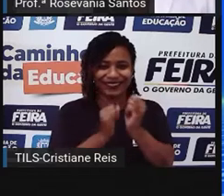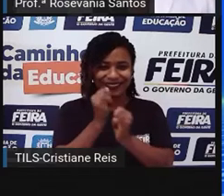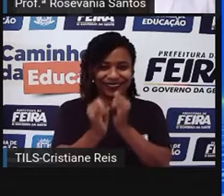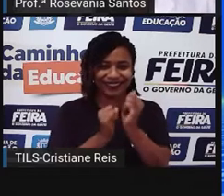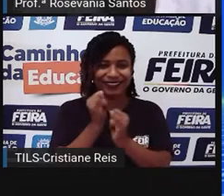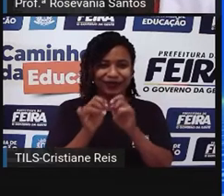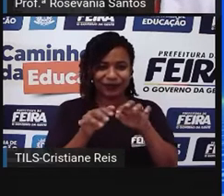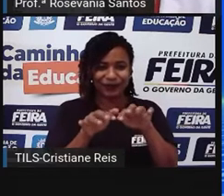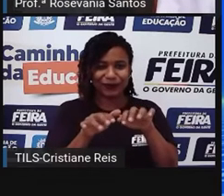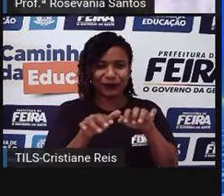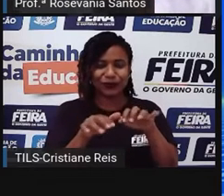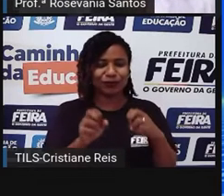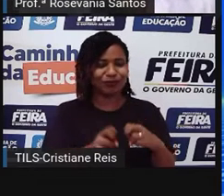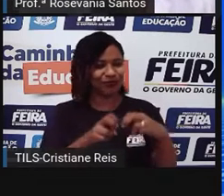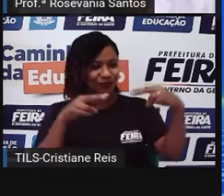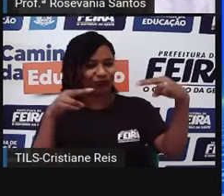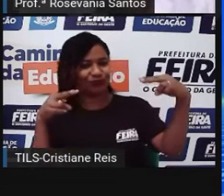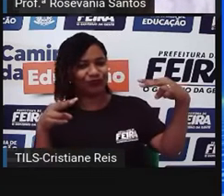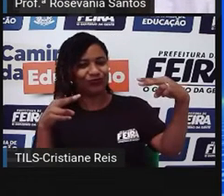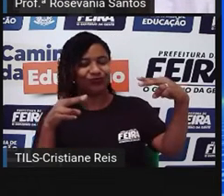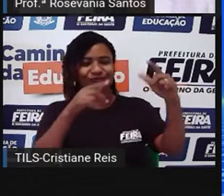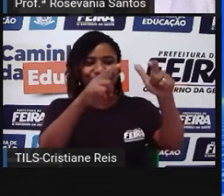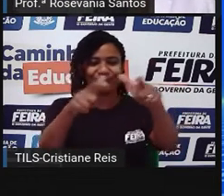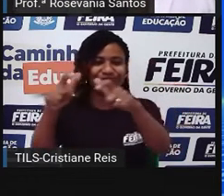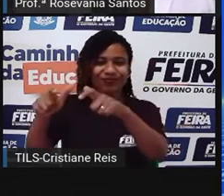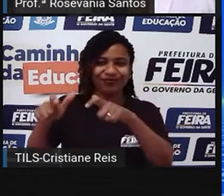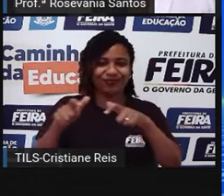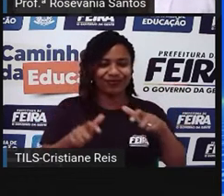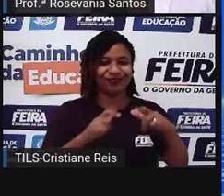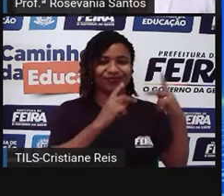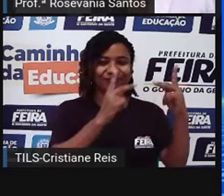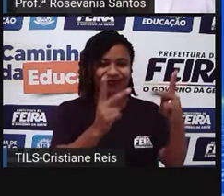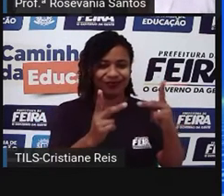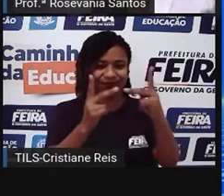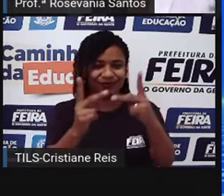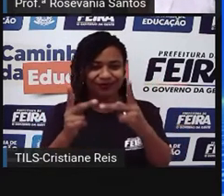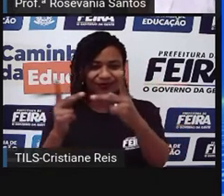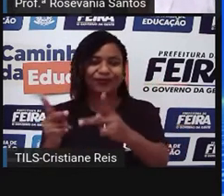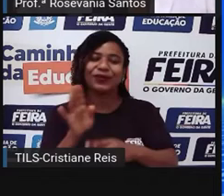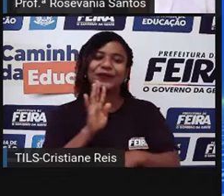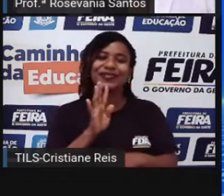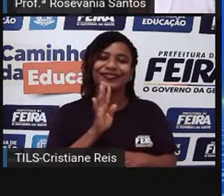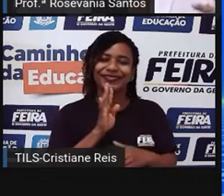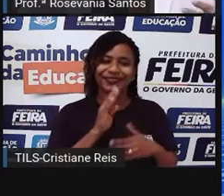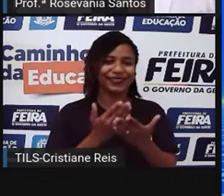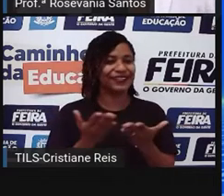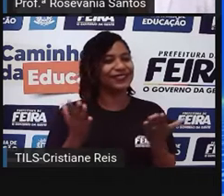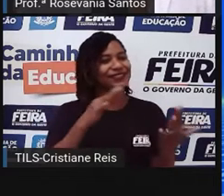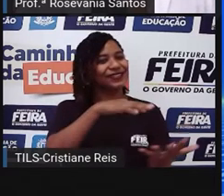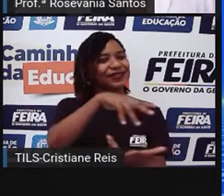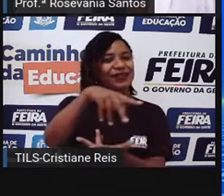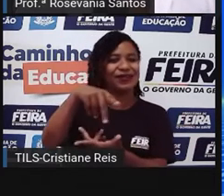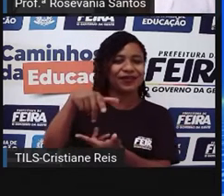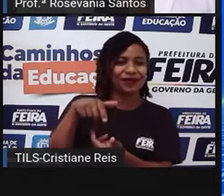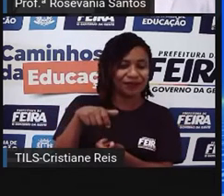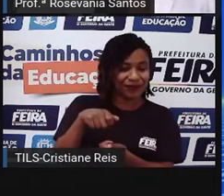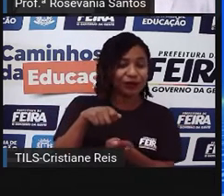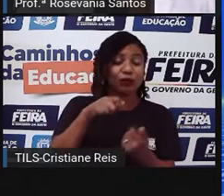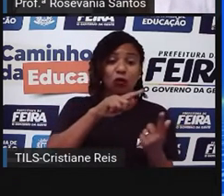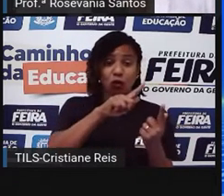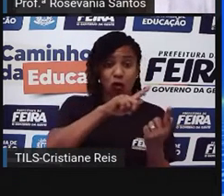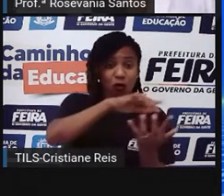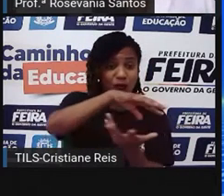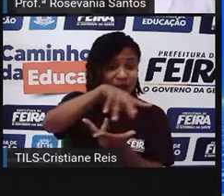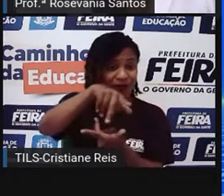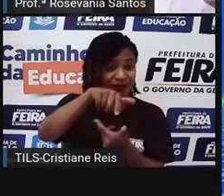tour pelos diversos vídeos dos diversos lugares que existem. Então, esse mundo globalizado que traz essa facilidade tão